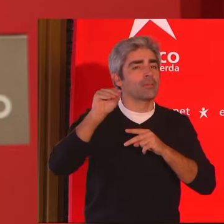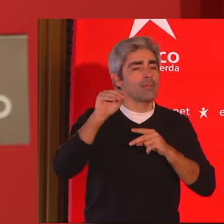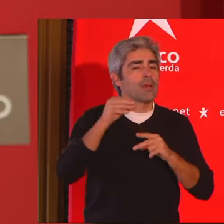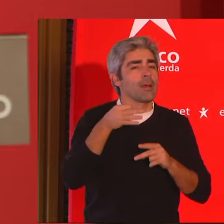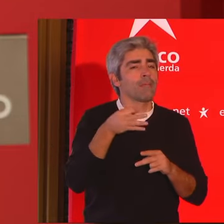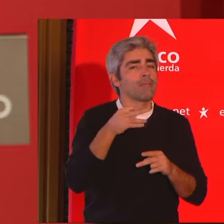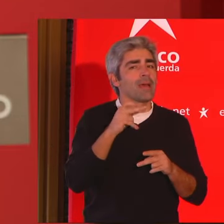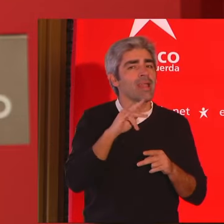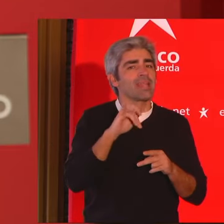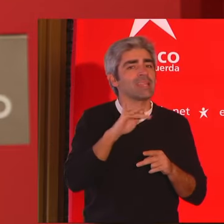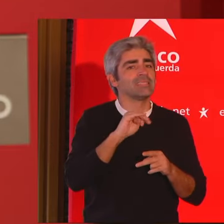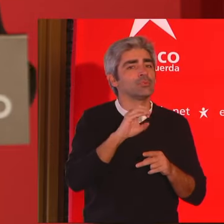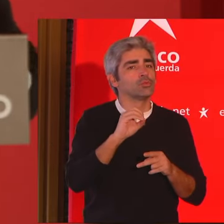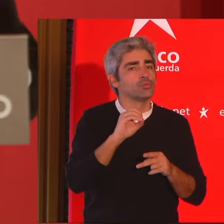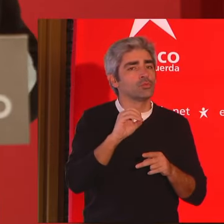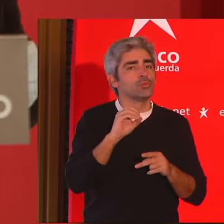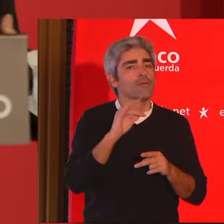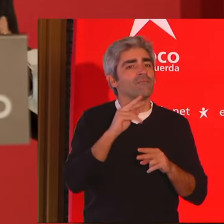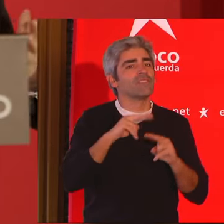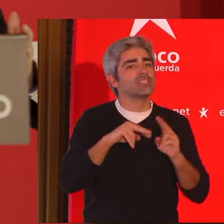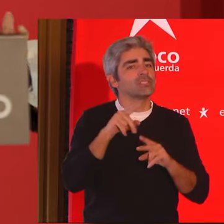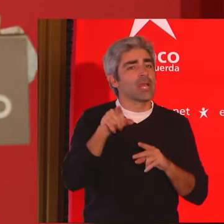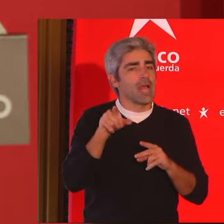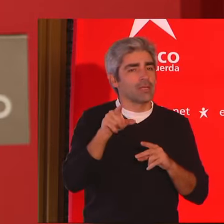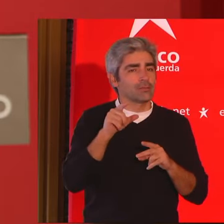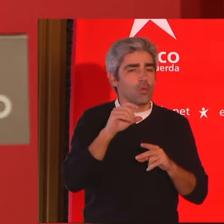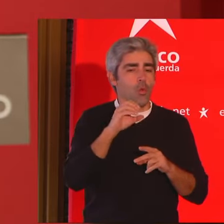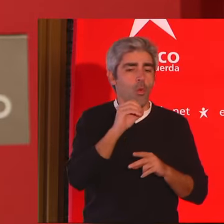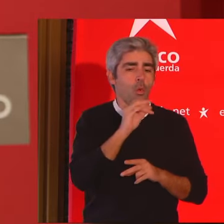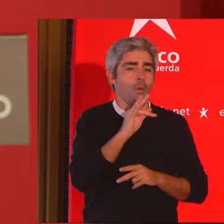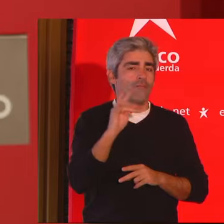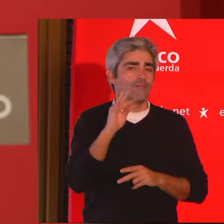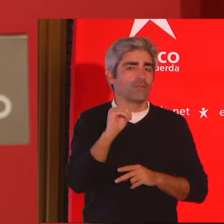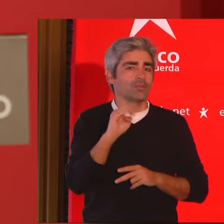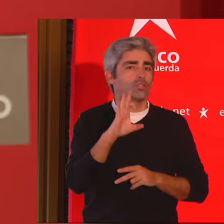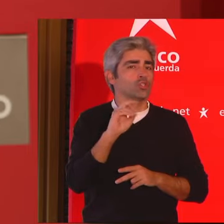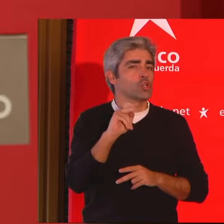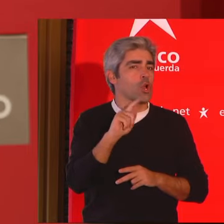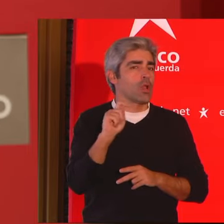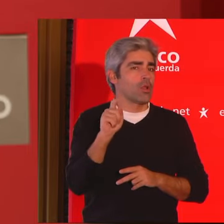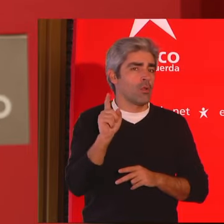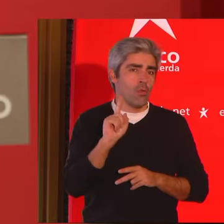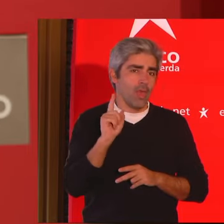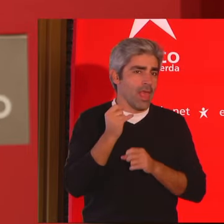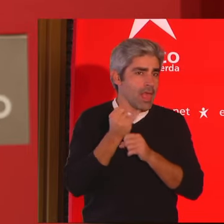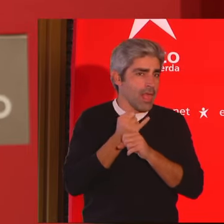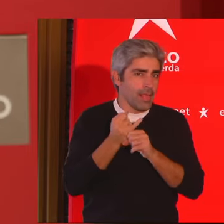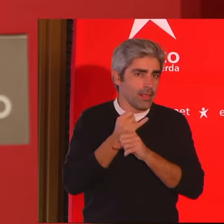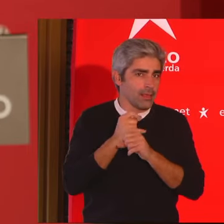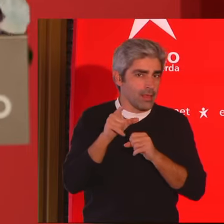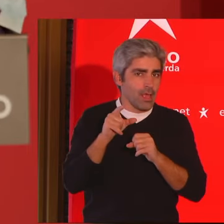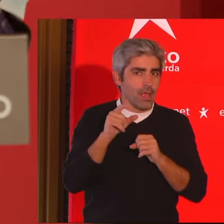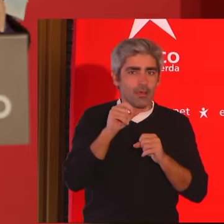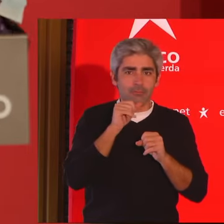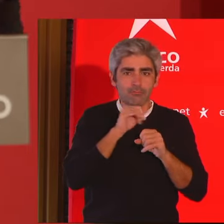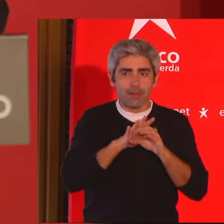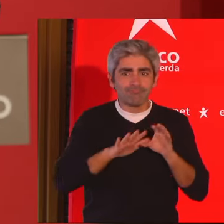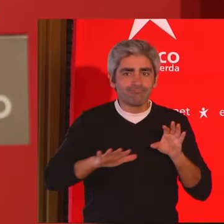paraísos fiscais ou offshores, que muitos deles não são offshore, não são nenhumas ilhotas no